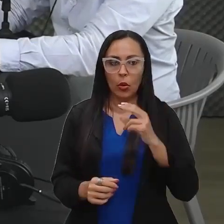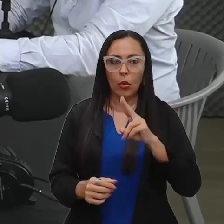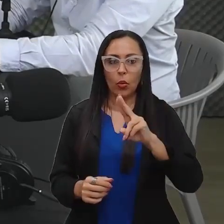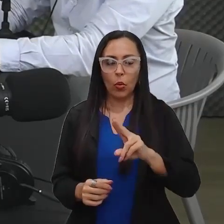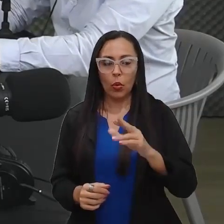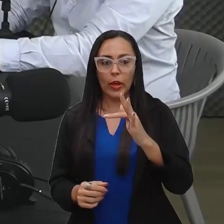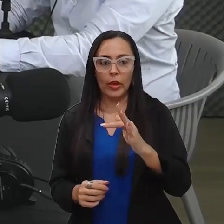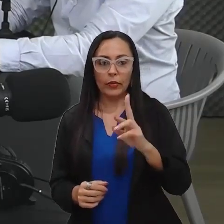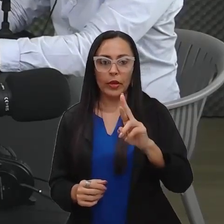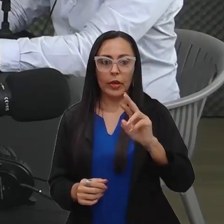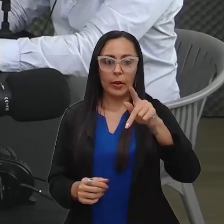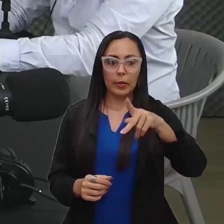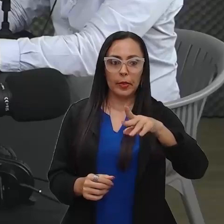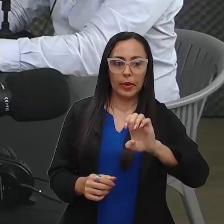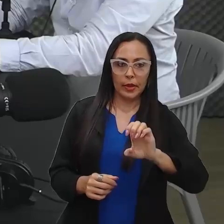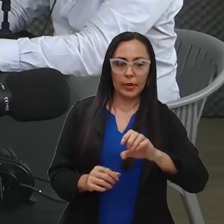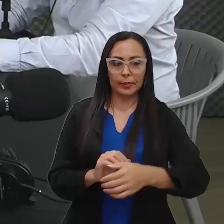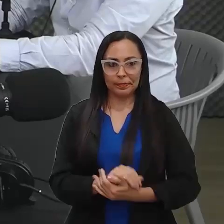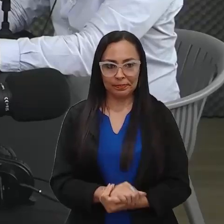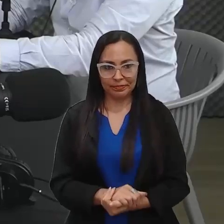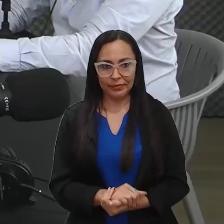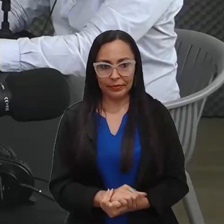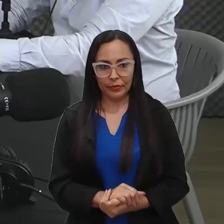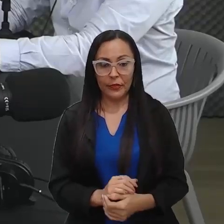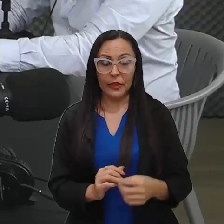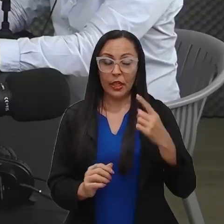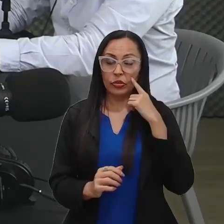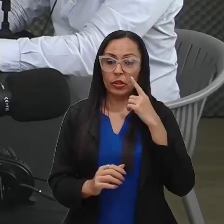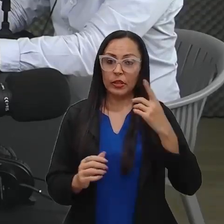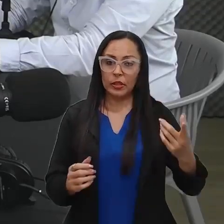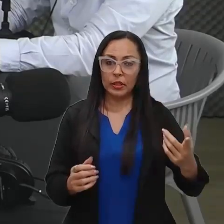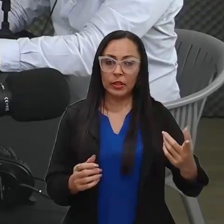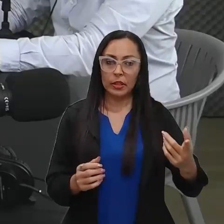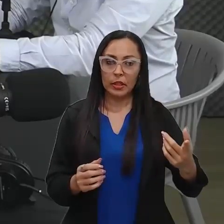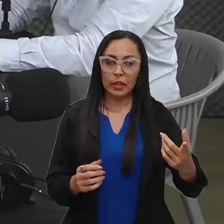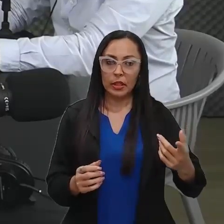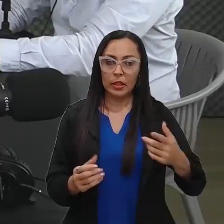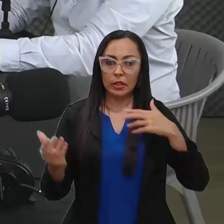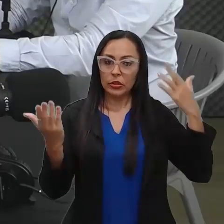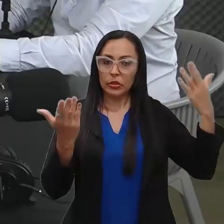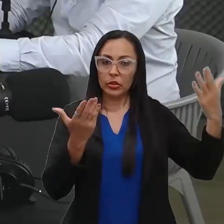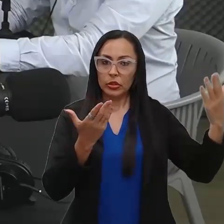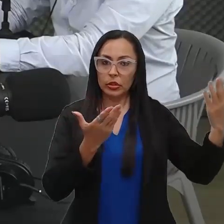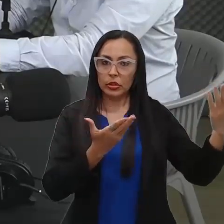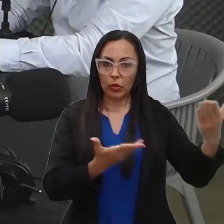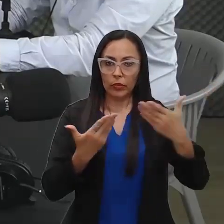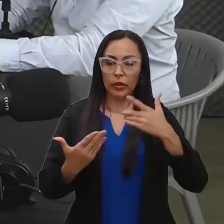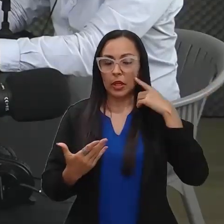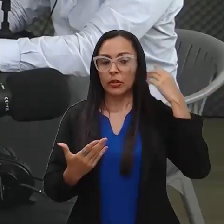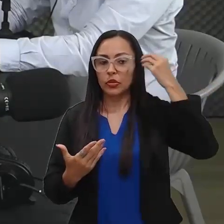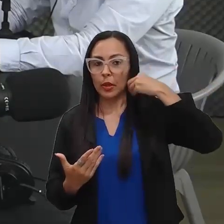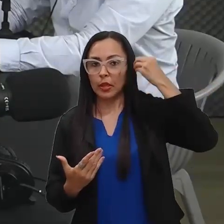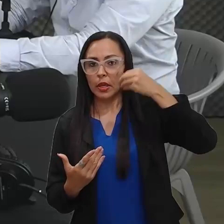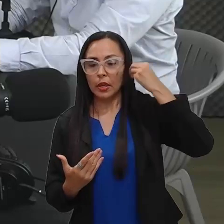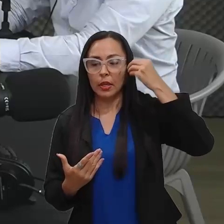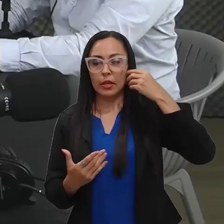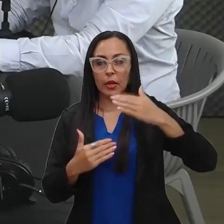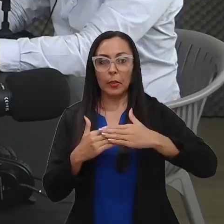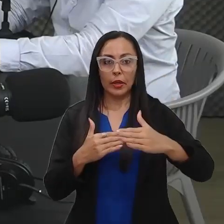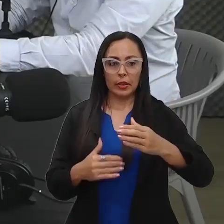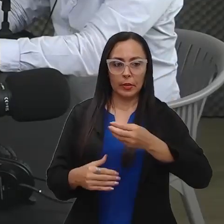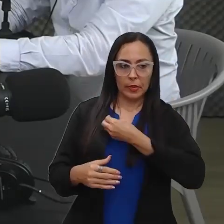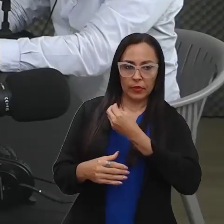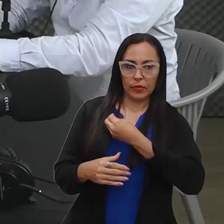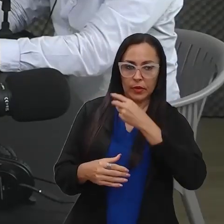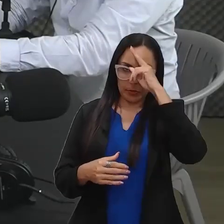é o logo né? Porque a gente está trazendo, eu estou trazendo essa experiência a partir da minha vivência,